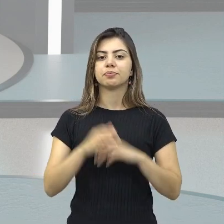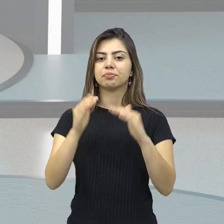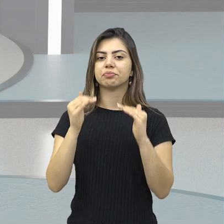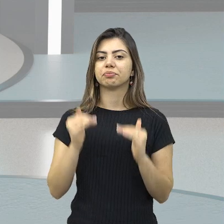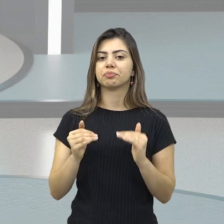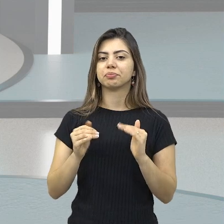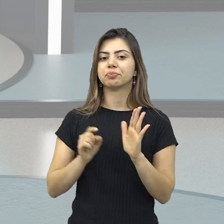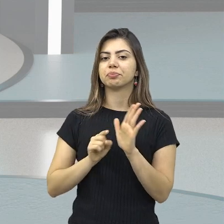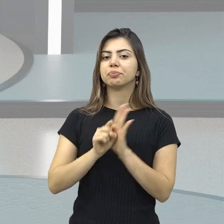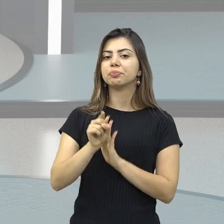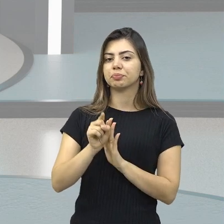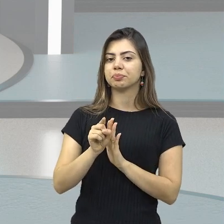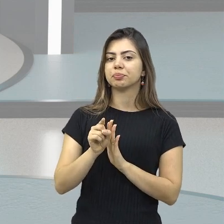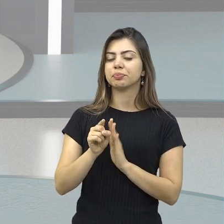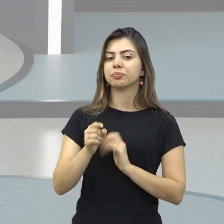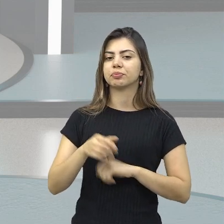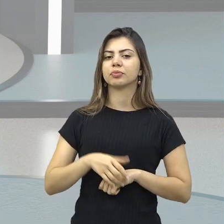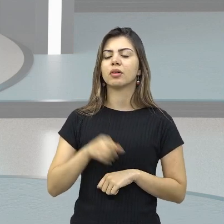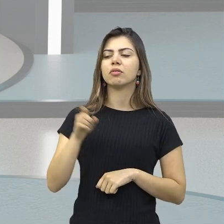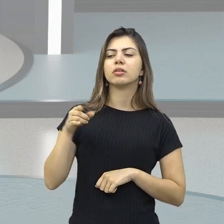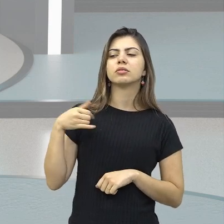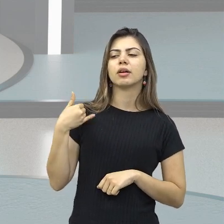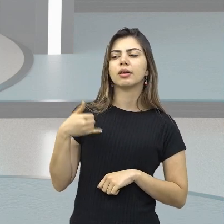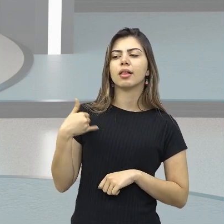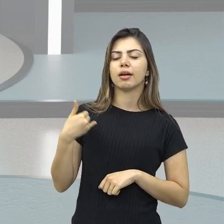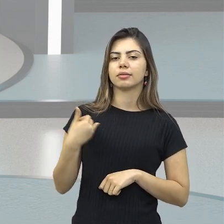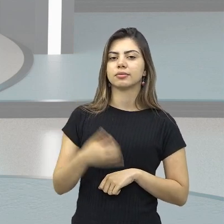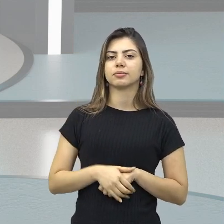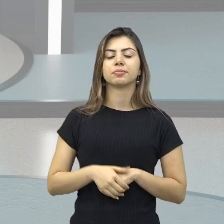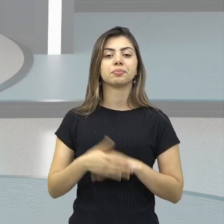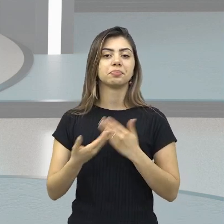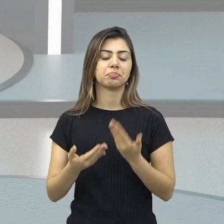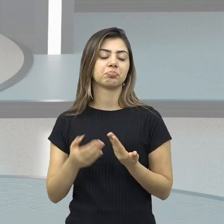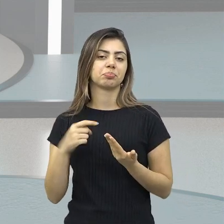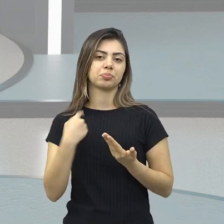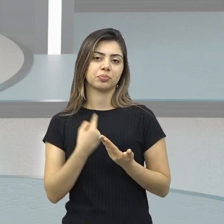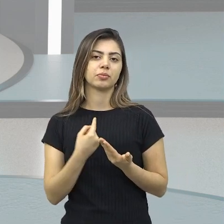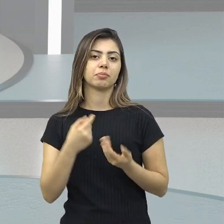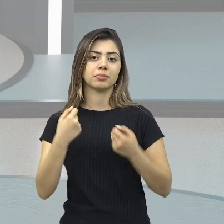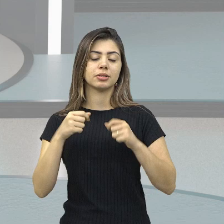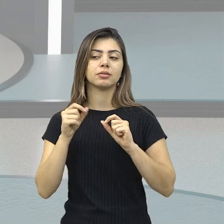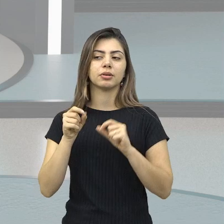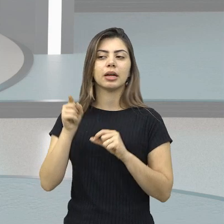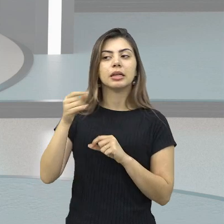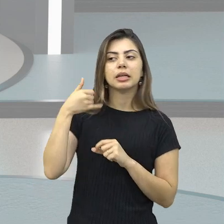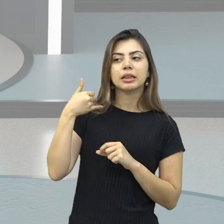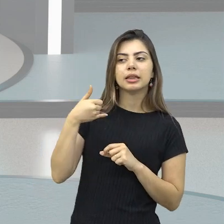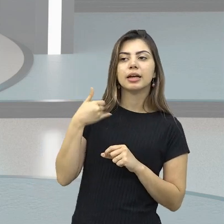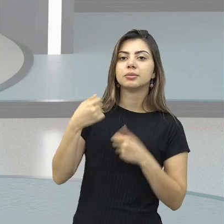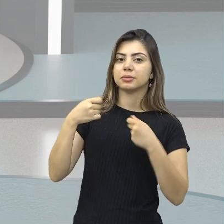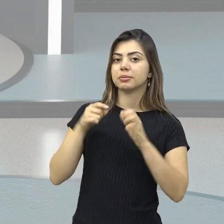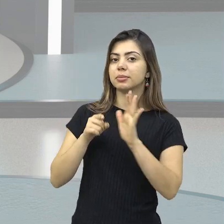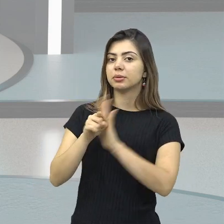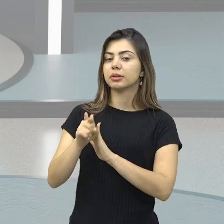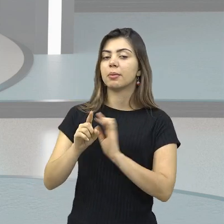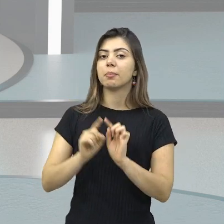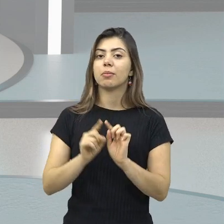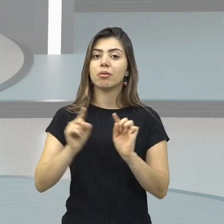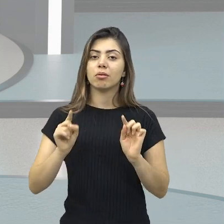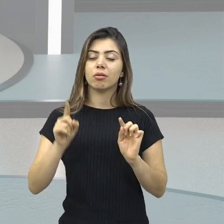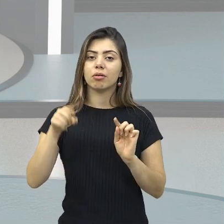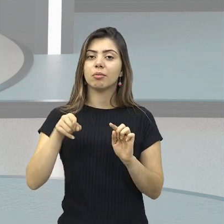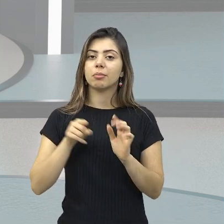old are you? Quantos anos você tem? Para saber a idade de alguém, eu vou sempre fazer essa pergunta. No entanto, é uma pergunta que